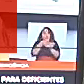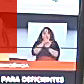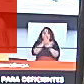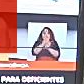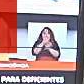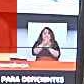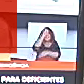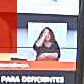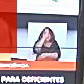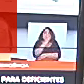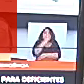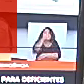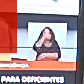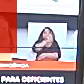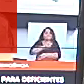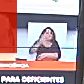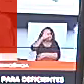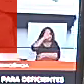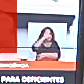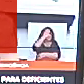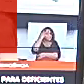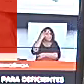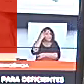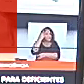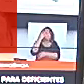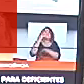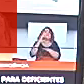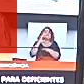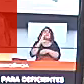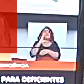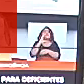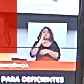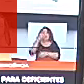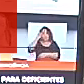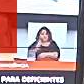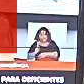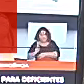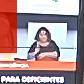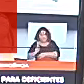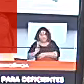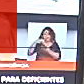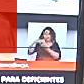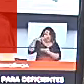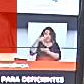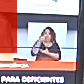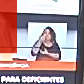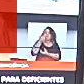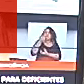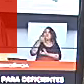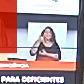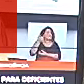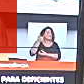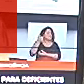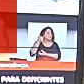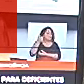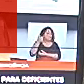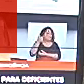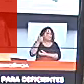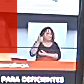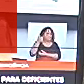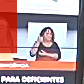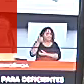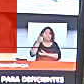Deficiência, em 2012, né, Denise? E aí, ela levou uma proposta. Essa, não era o direito,